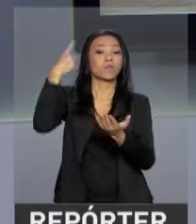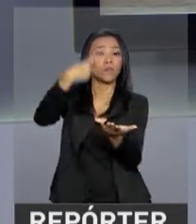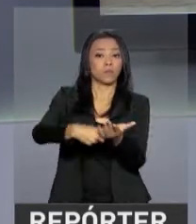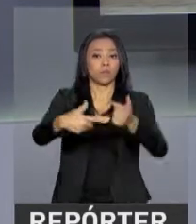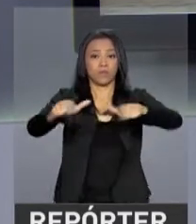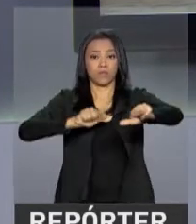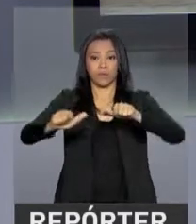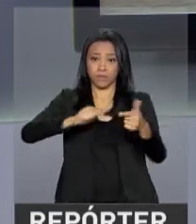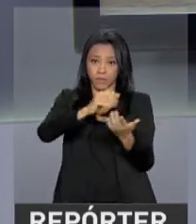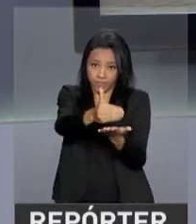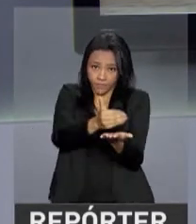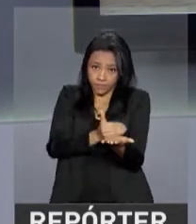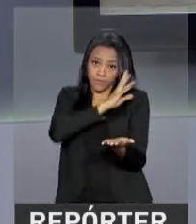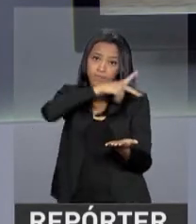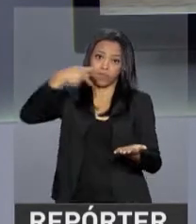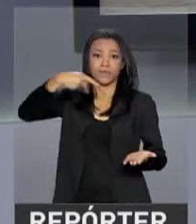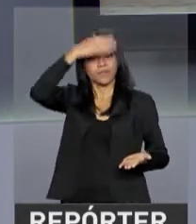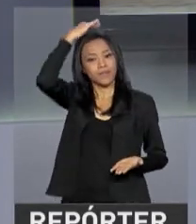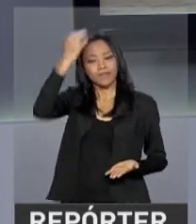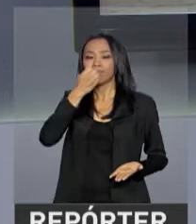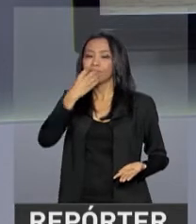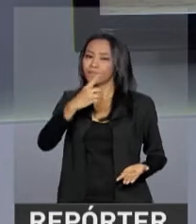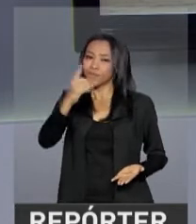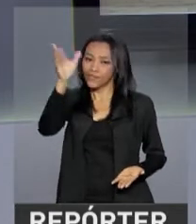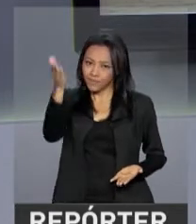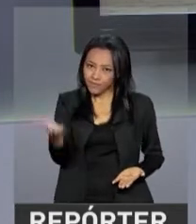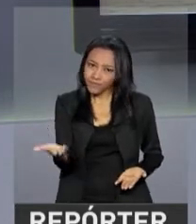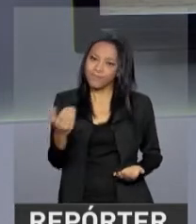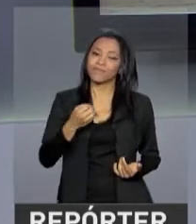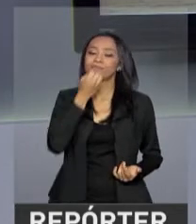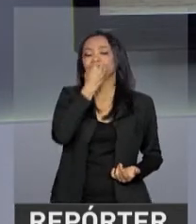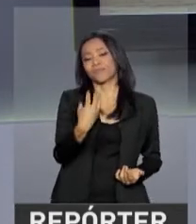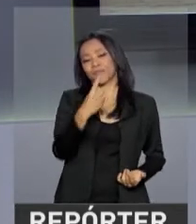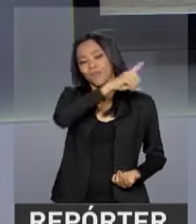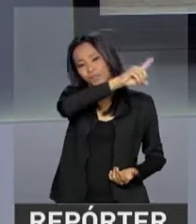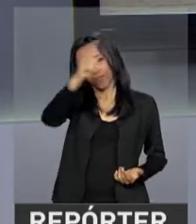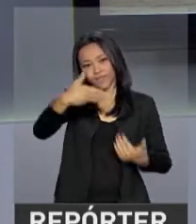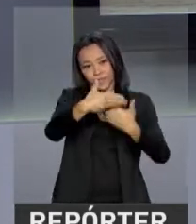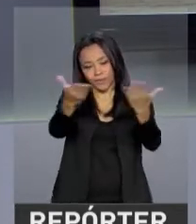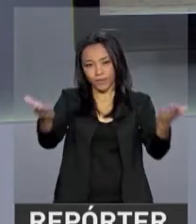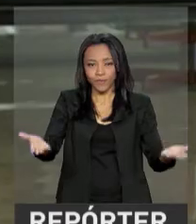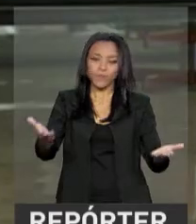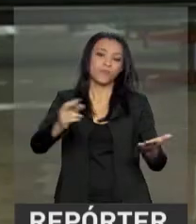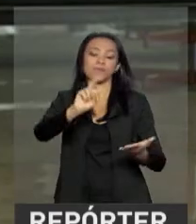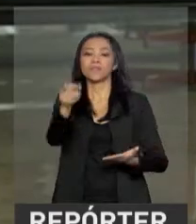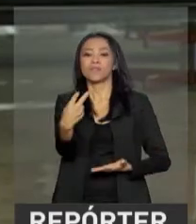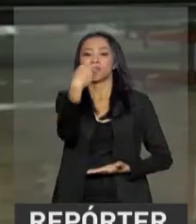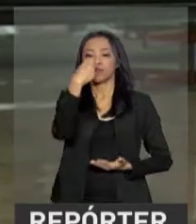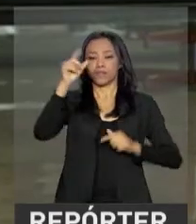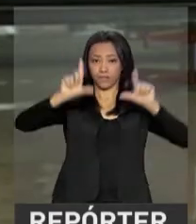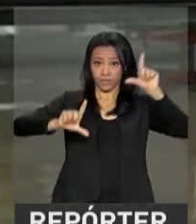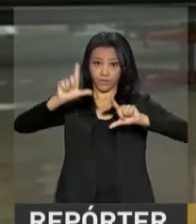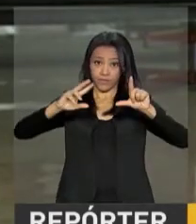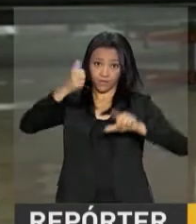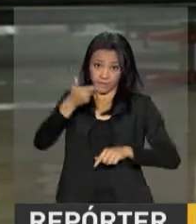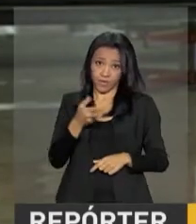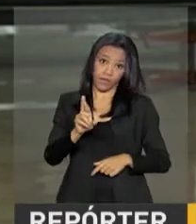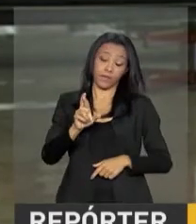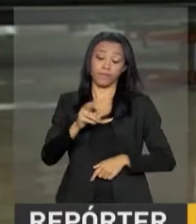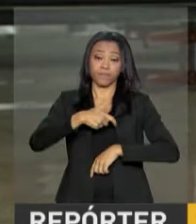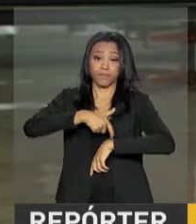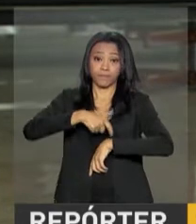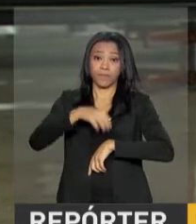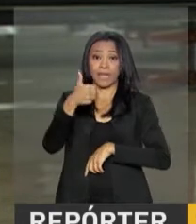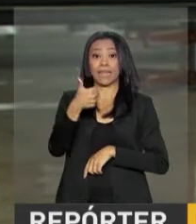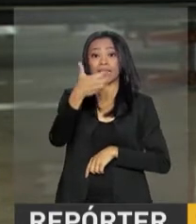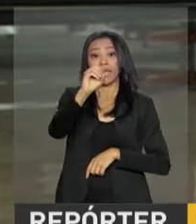presidente. Olá, Luana, bom dia para você. Olá, Thaisa, bom dia a todos que nos acompanham aqui pela TV NBR. Bom, às 10 horas da